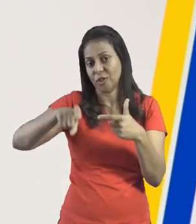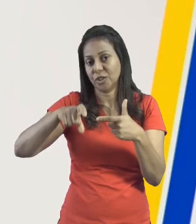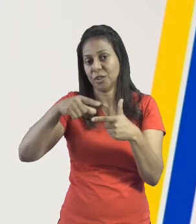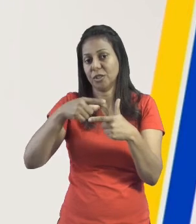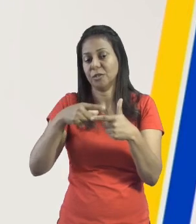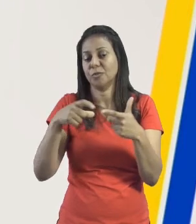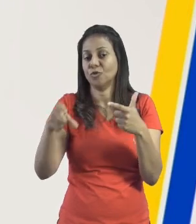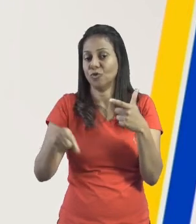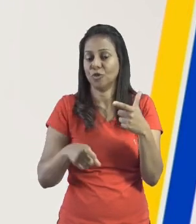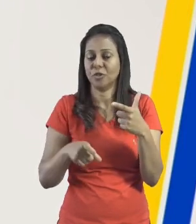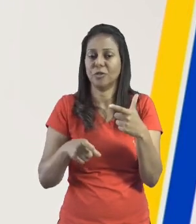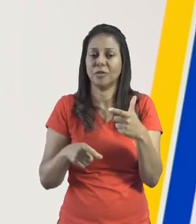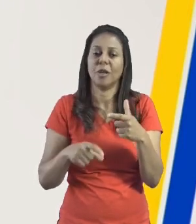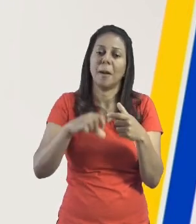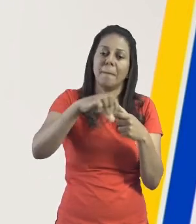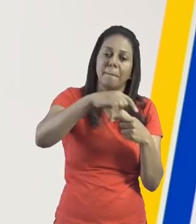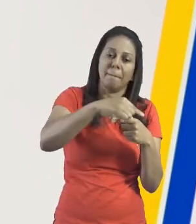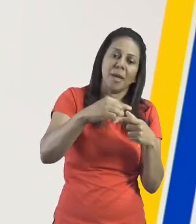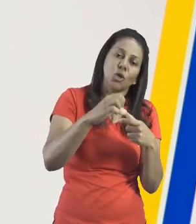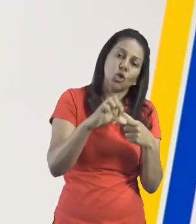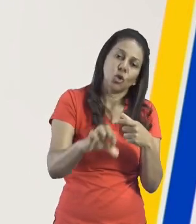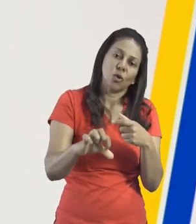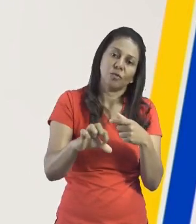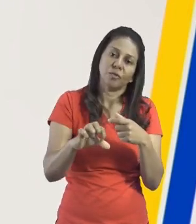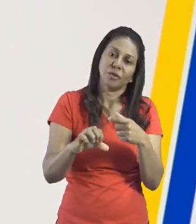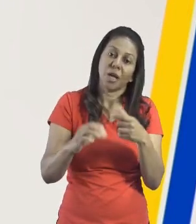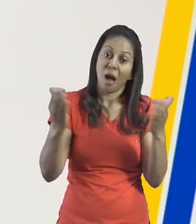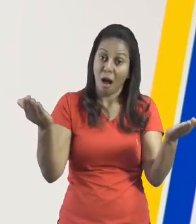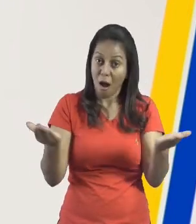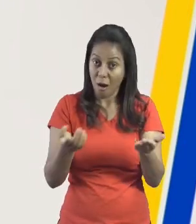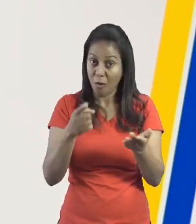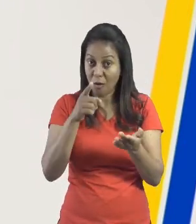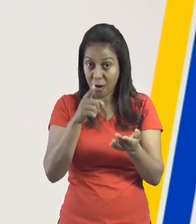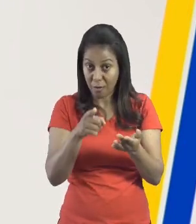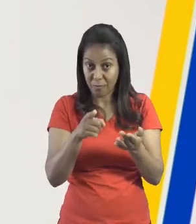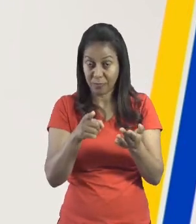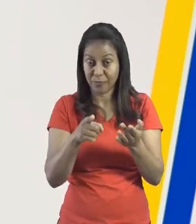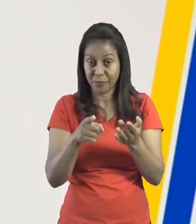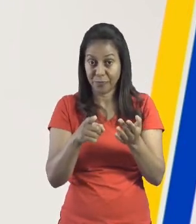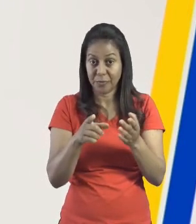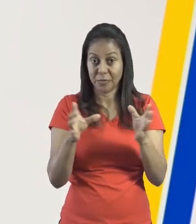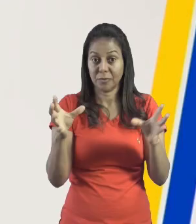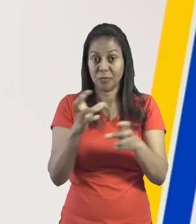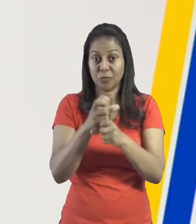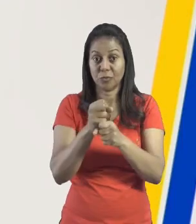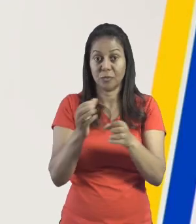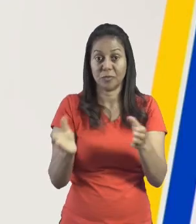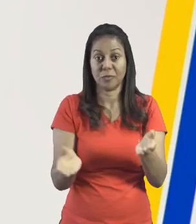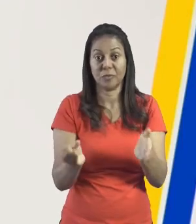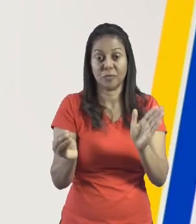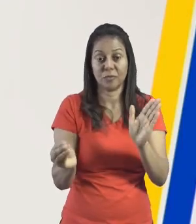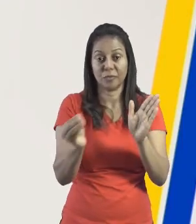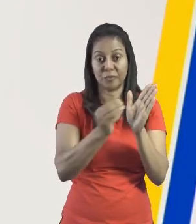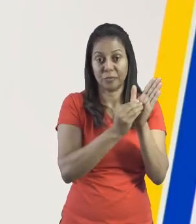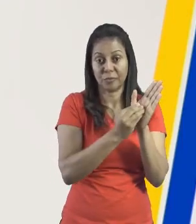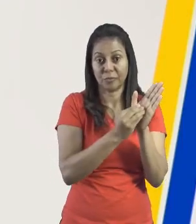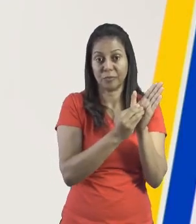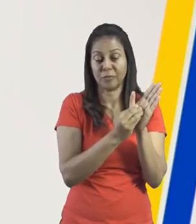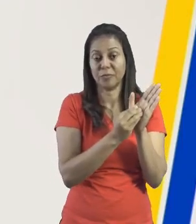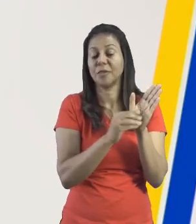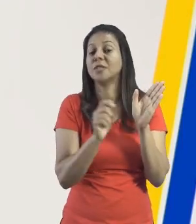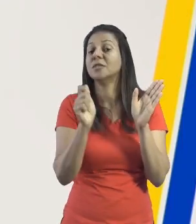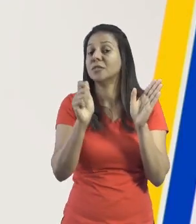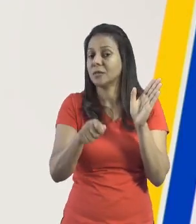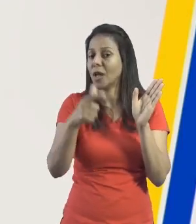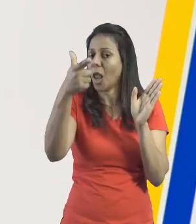eu obtenho menos 9. Nesse caso aí, né, eu trago esses valores para cá, e novamente eu tenho